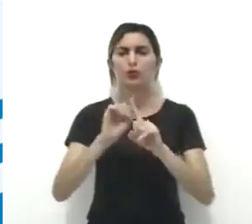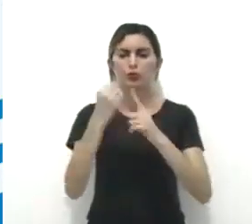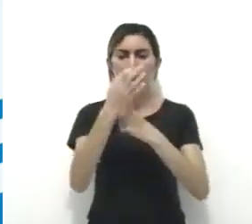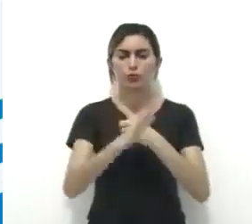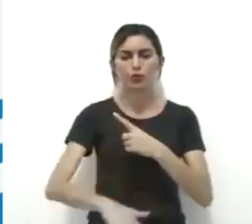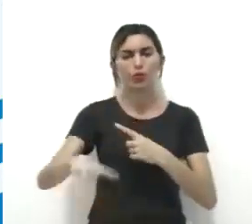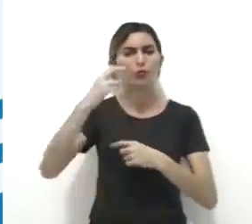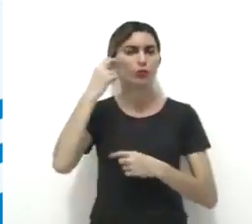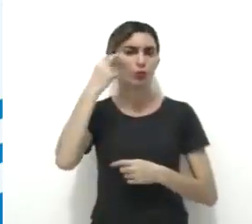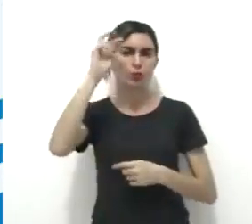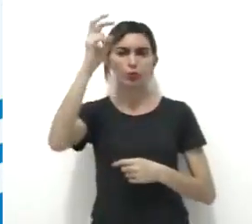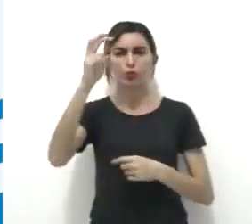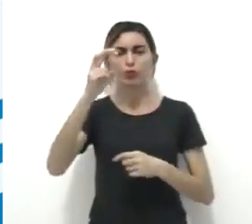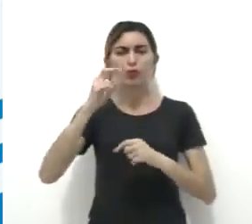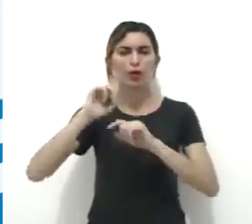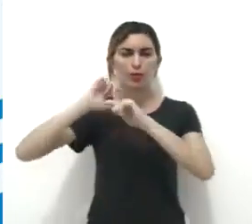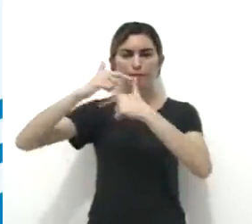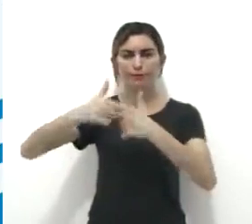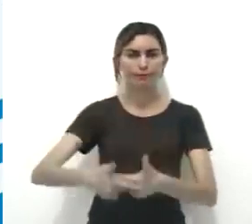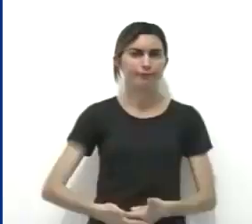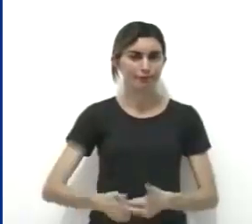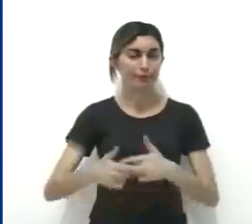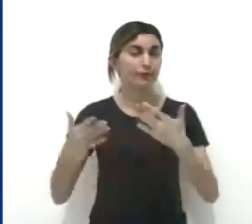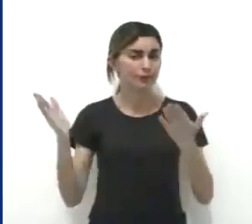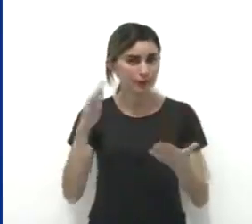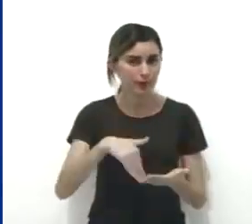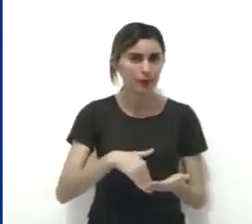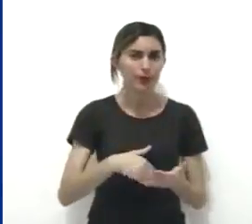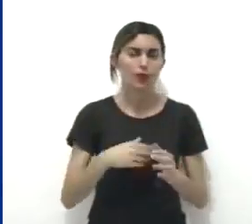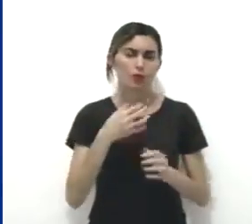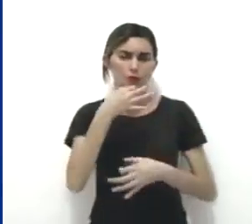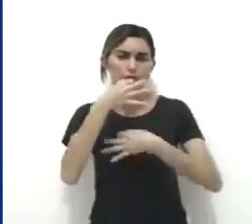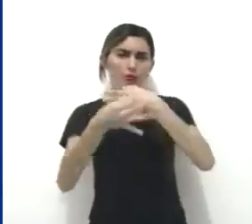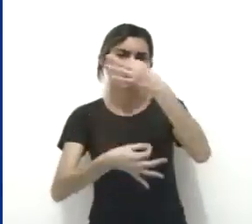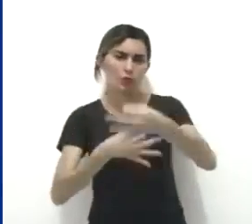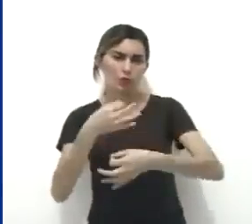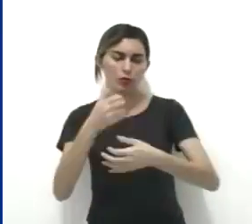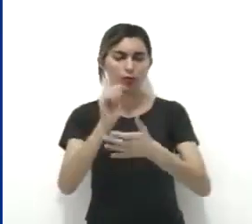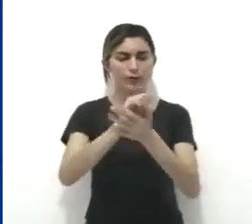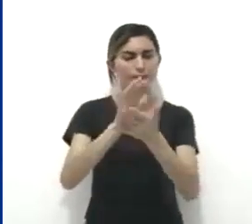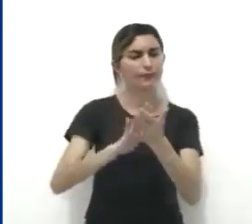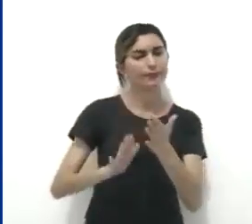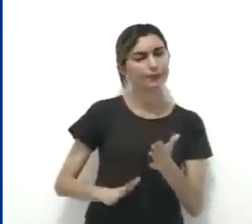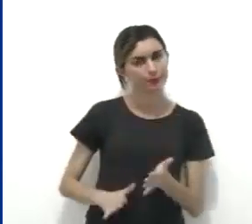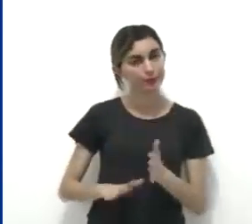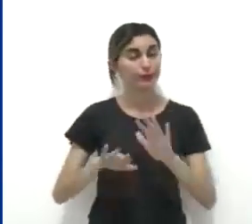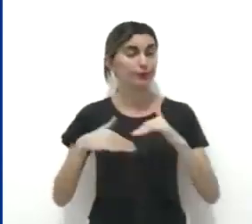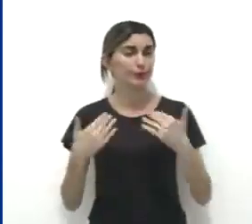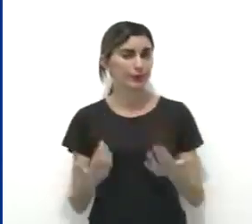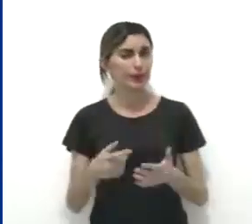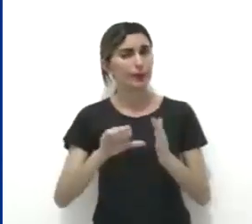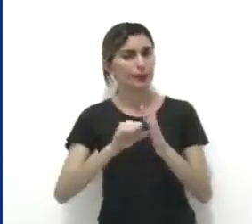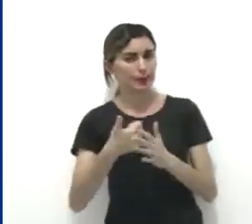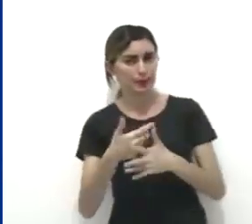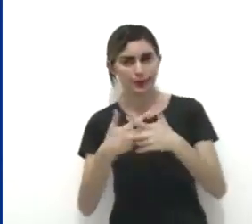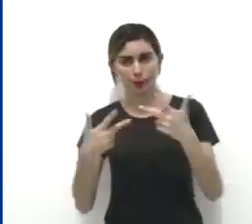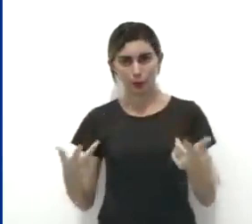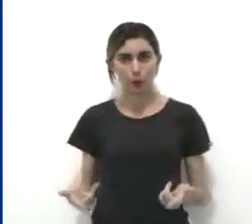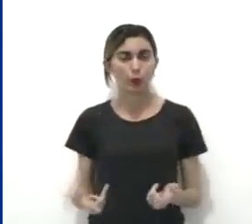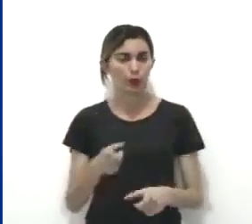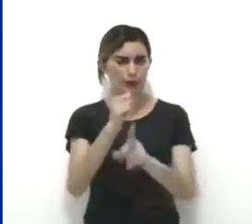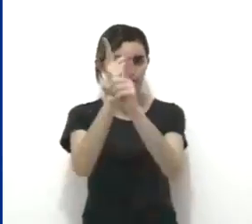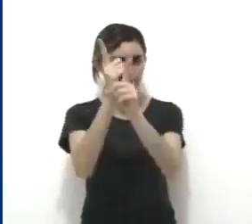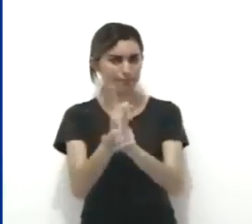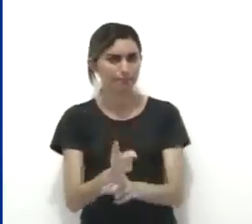processo social, cultural e antropológico. Então vamos lá para a sugestão das nossas atividades. Então, primeira